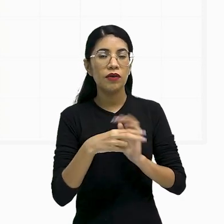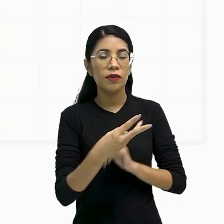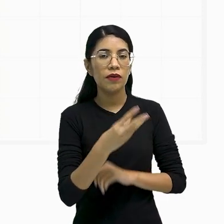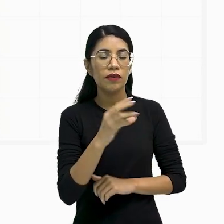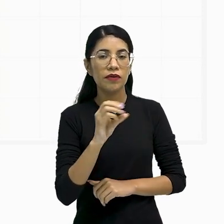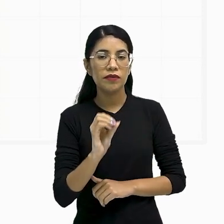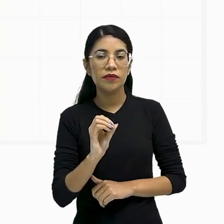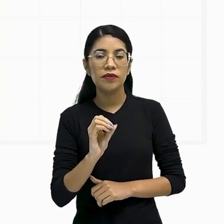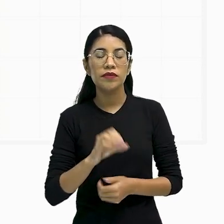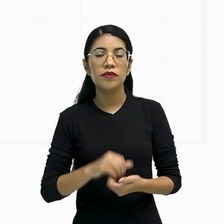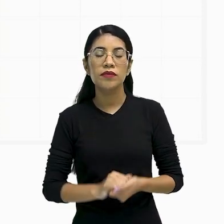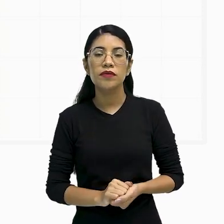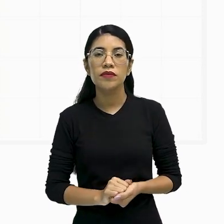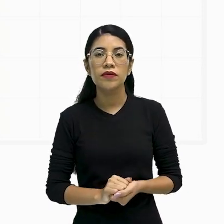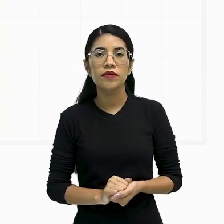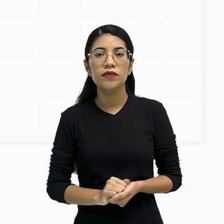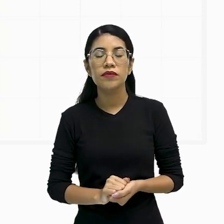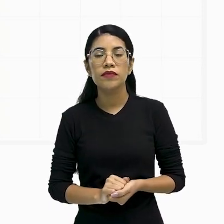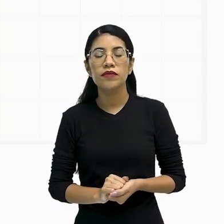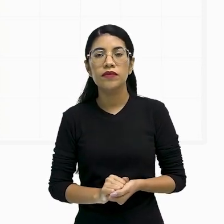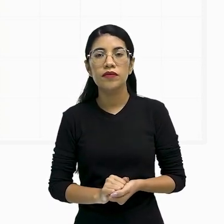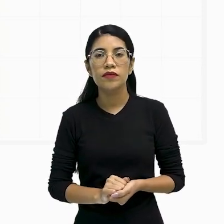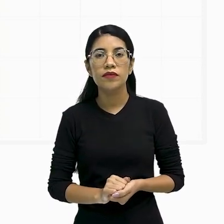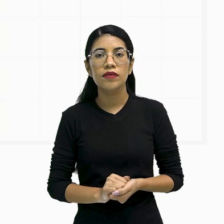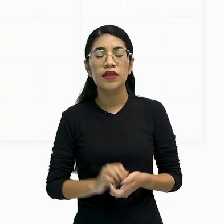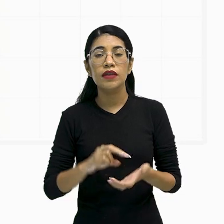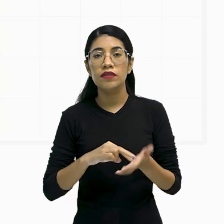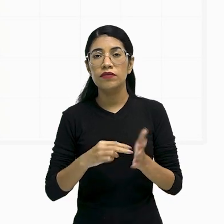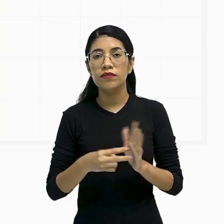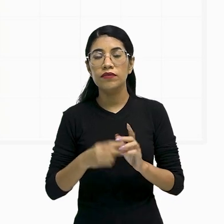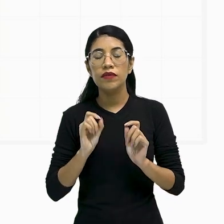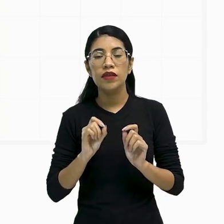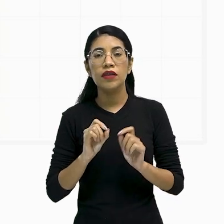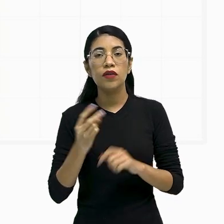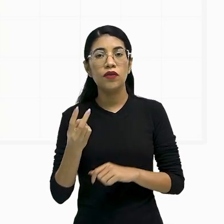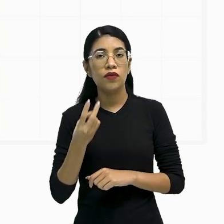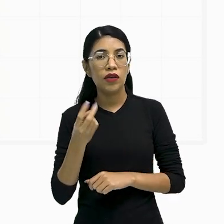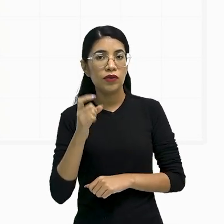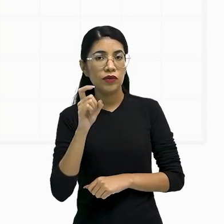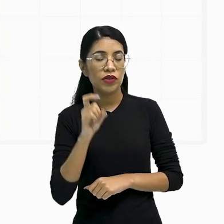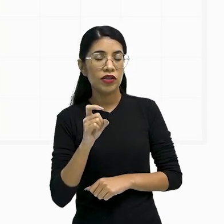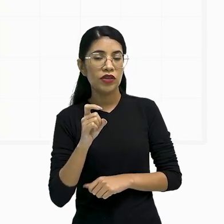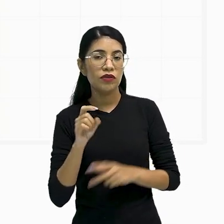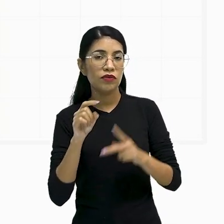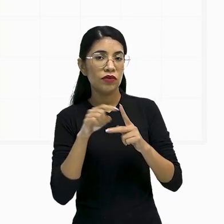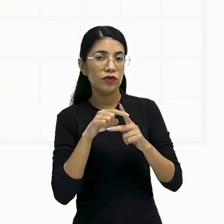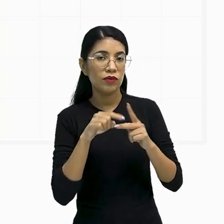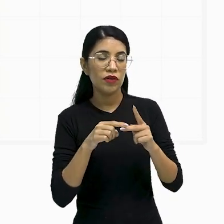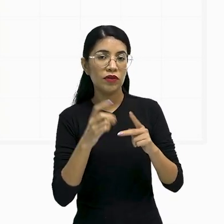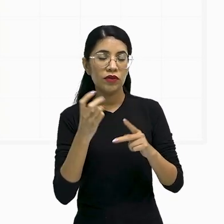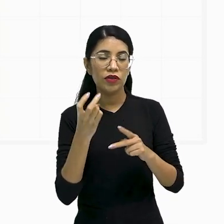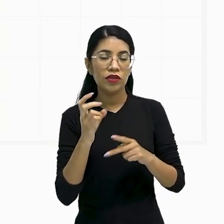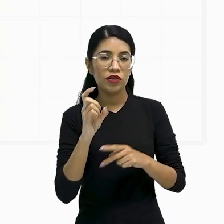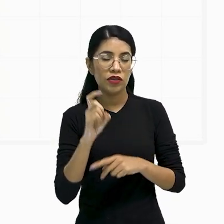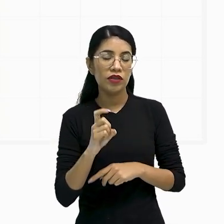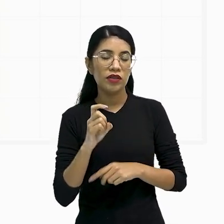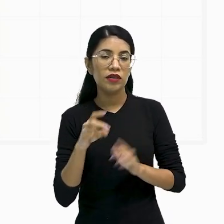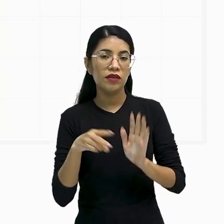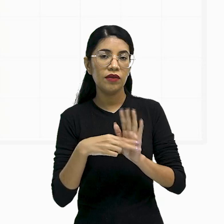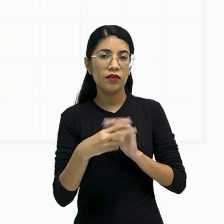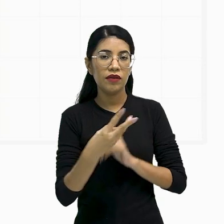Ou seja, o valor de x, o valor do meu ângulo x aqui, 30